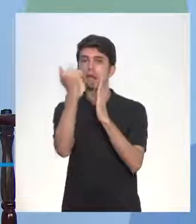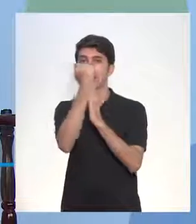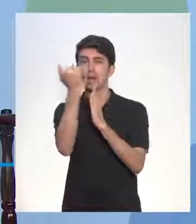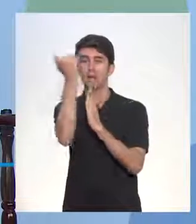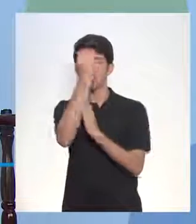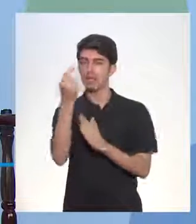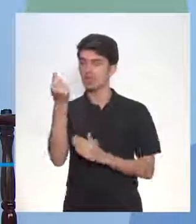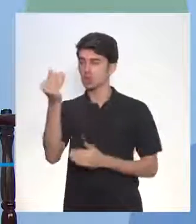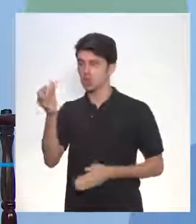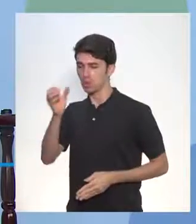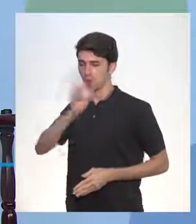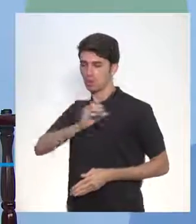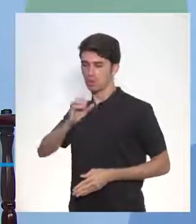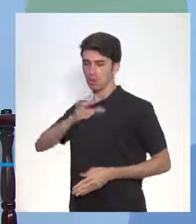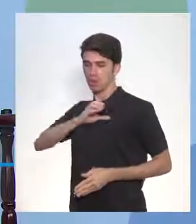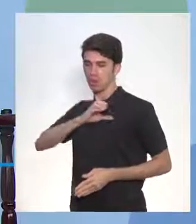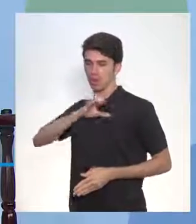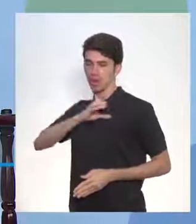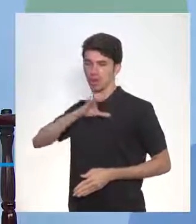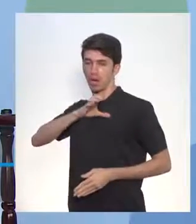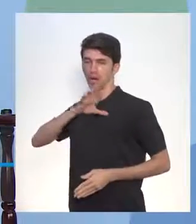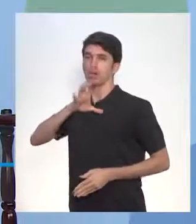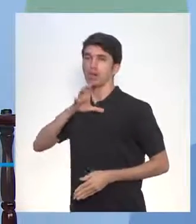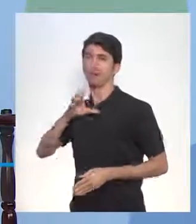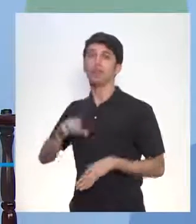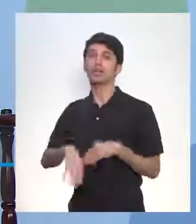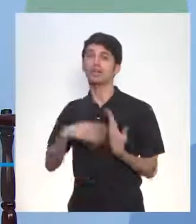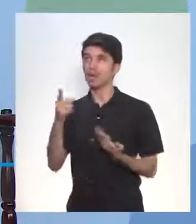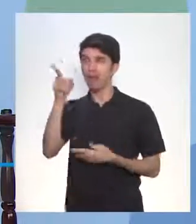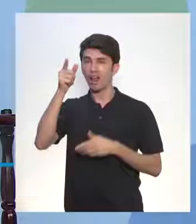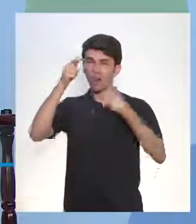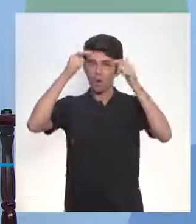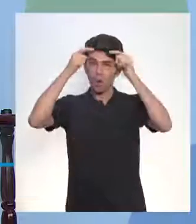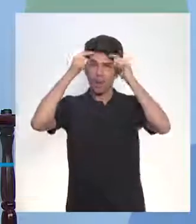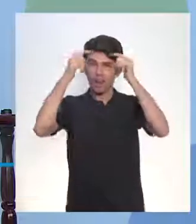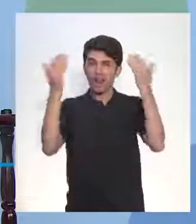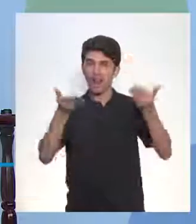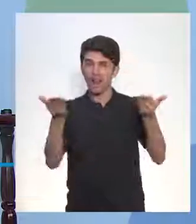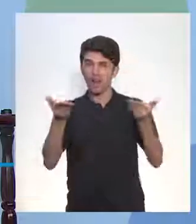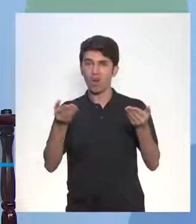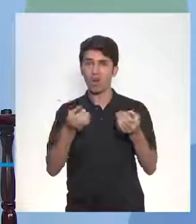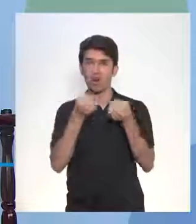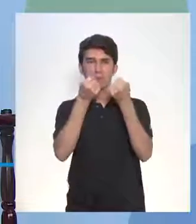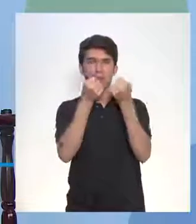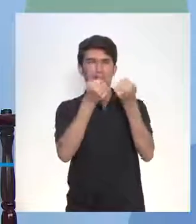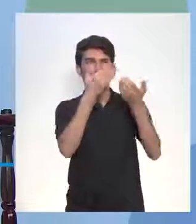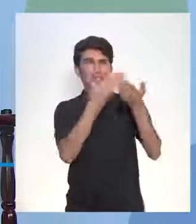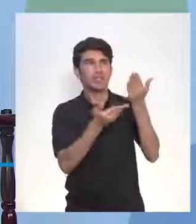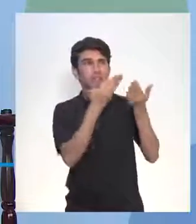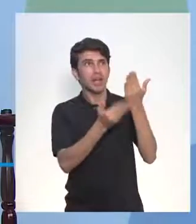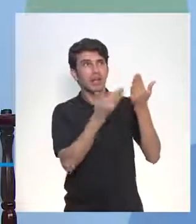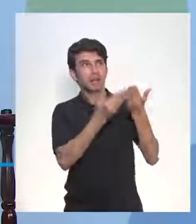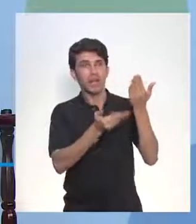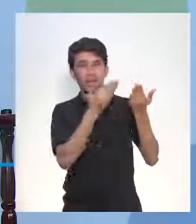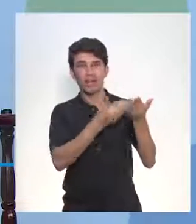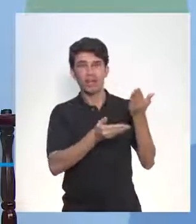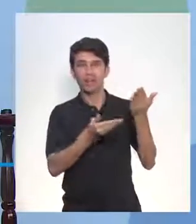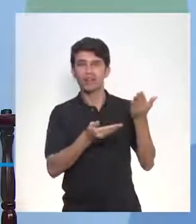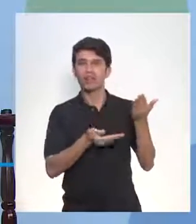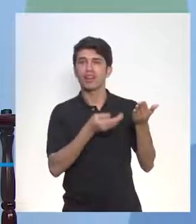mais ricos em comparação ao rei, que era uma figura que começava a perder cenário e imagem para os burgueses, que